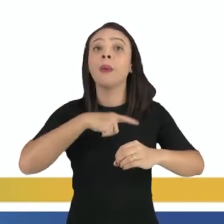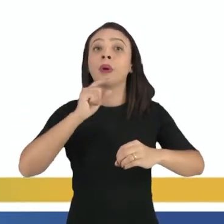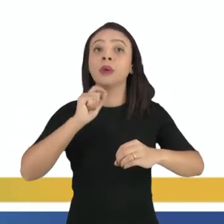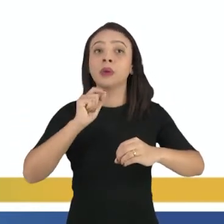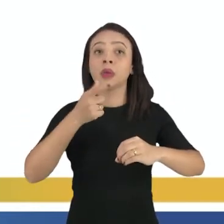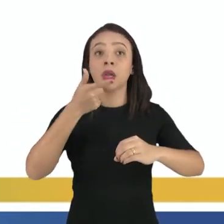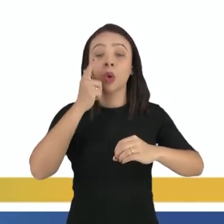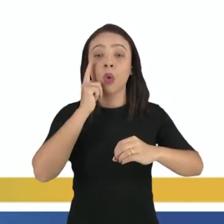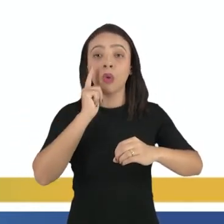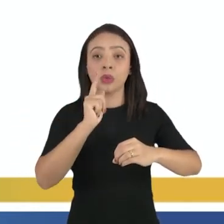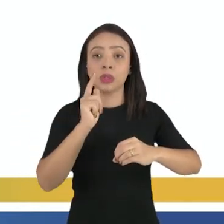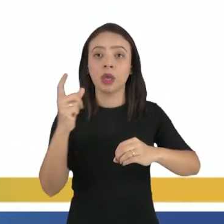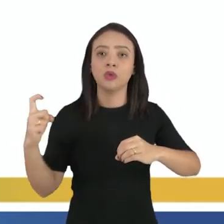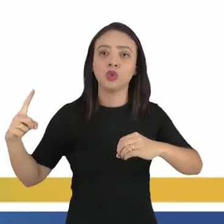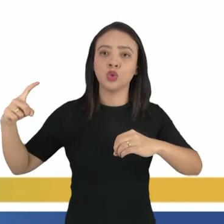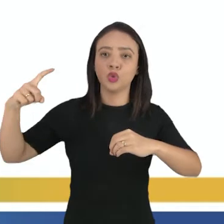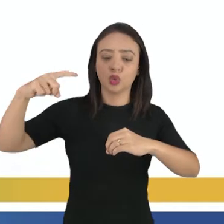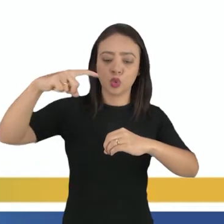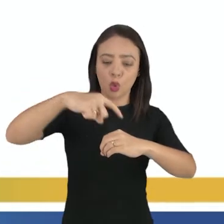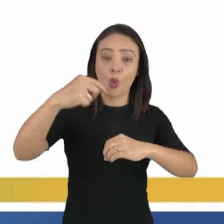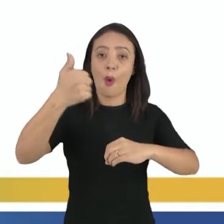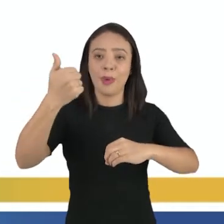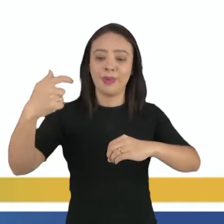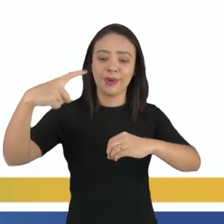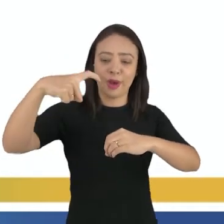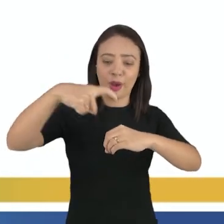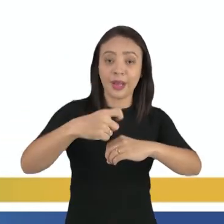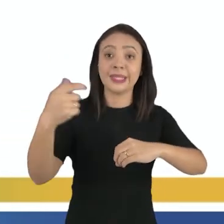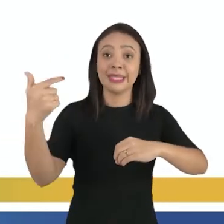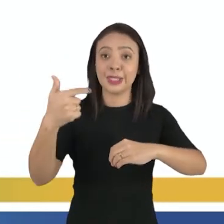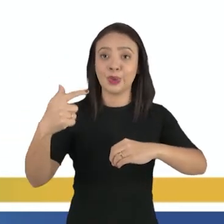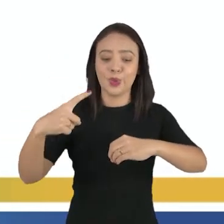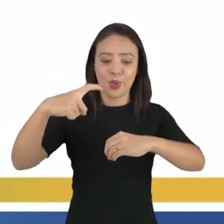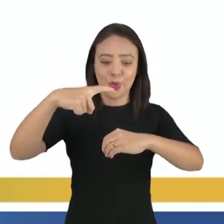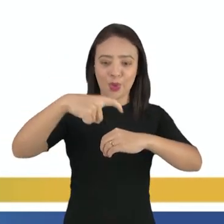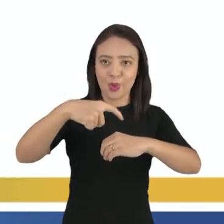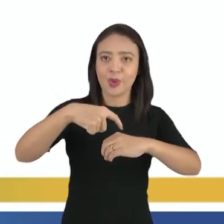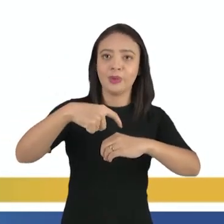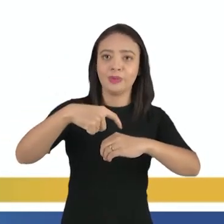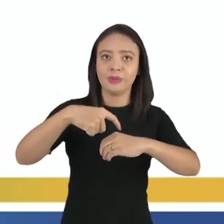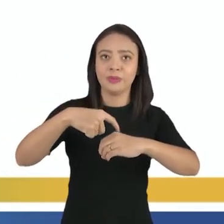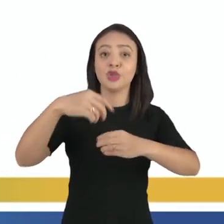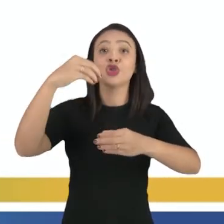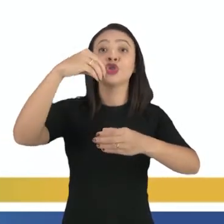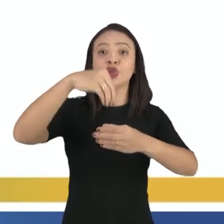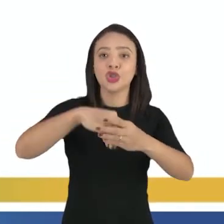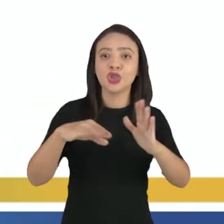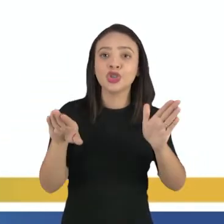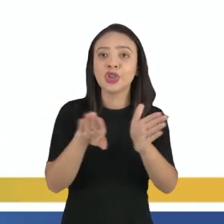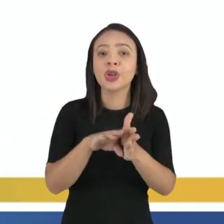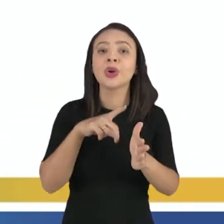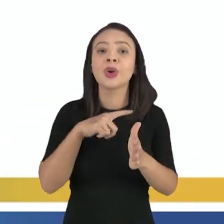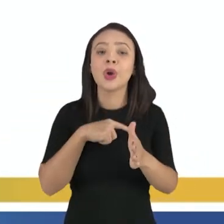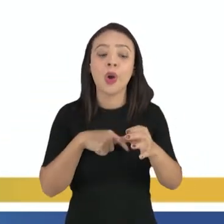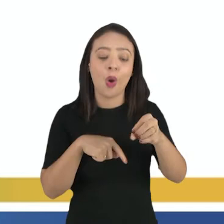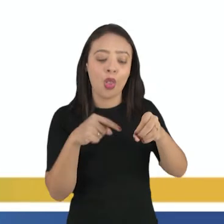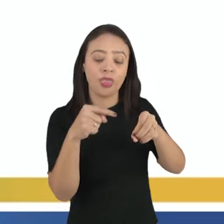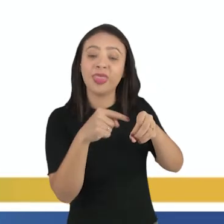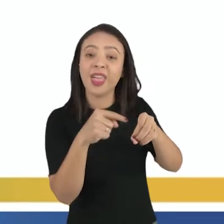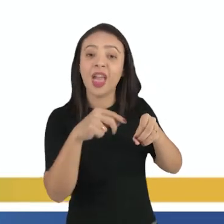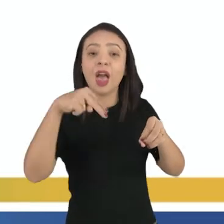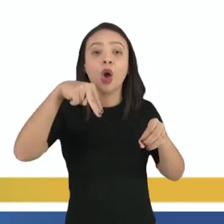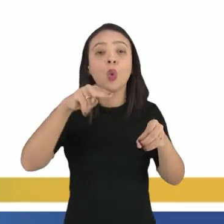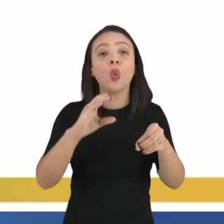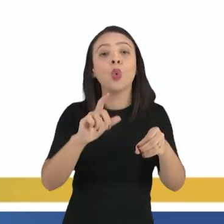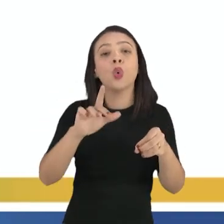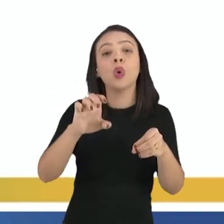ele consegue penetrar essas duas camadas, ele chega até o nosso núcleo, né? O núcleo dessa célula, ele